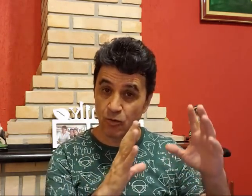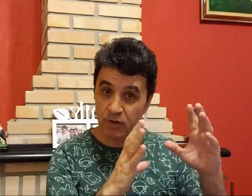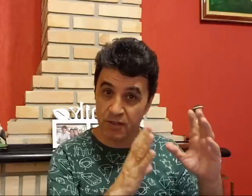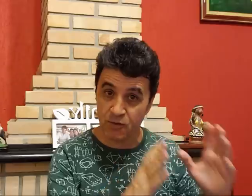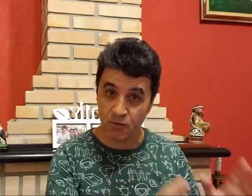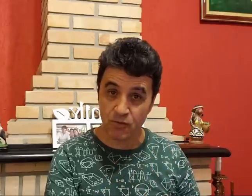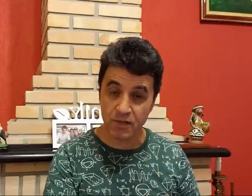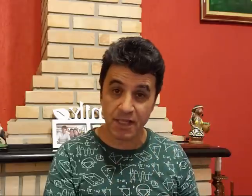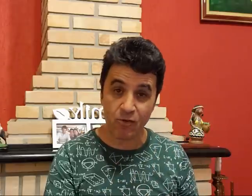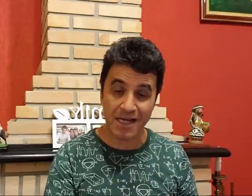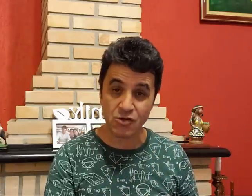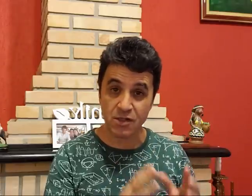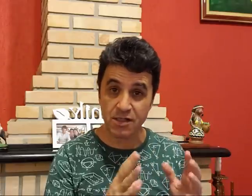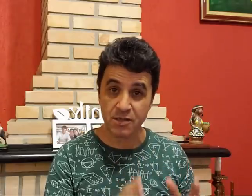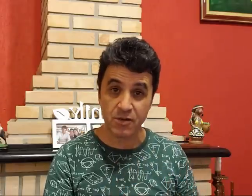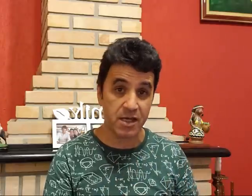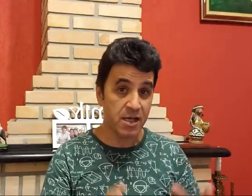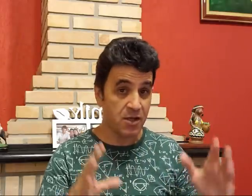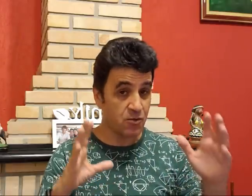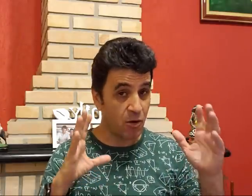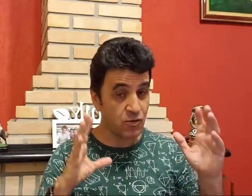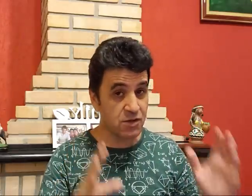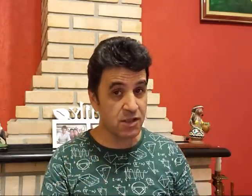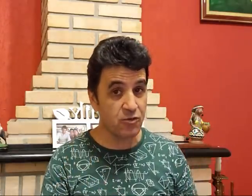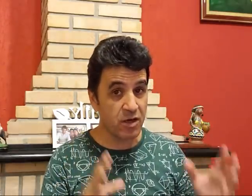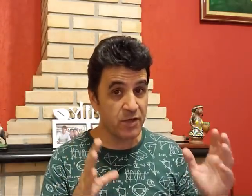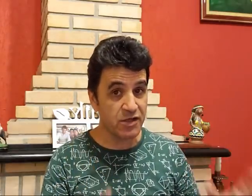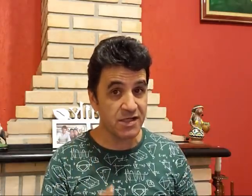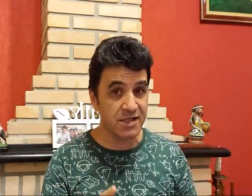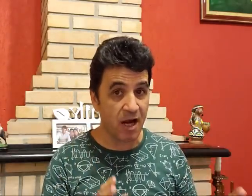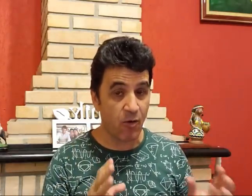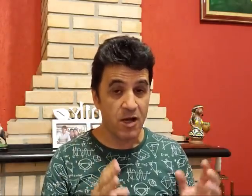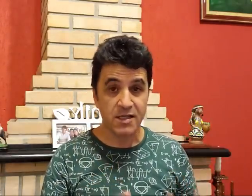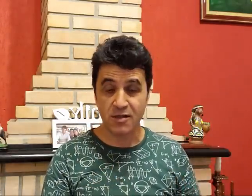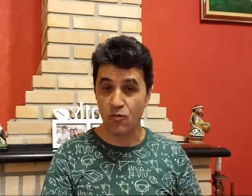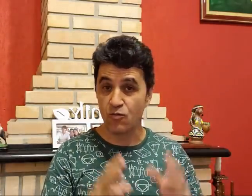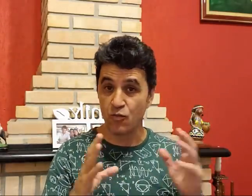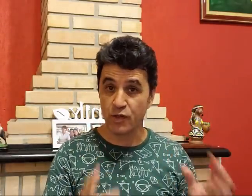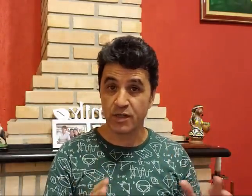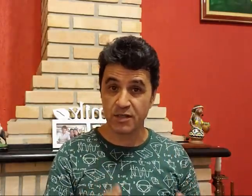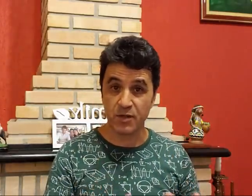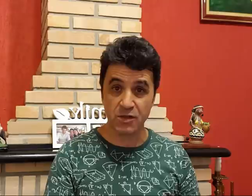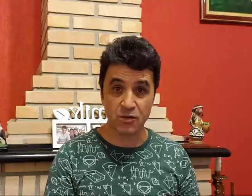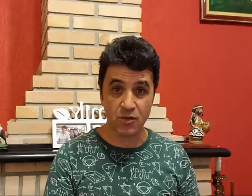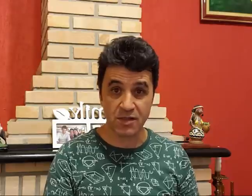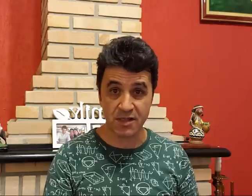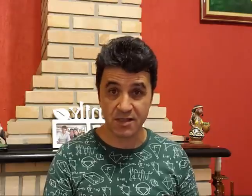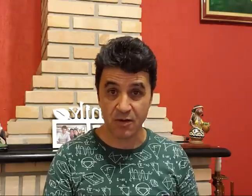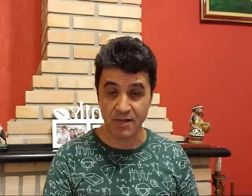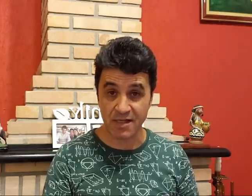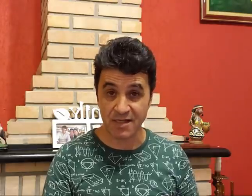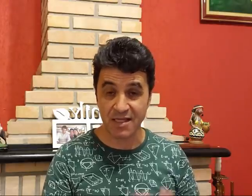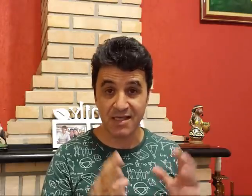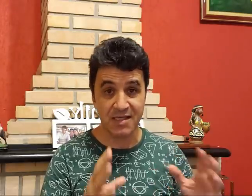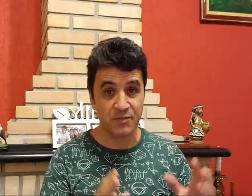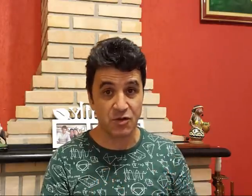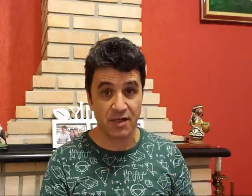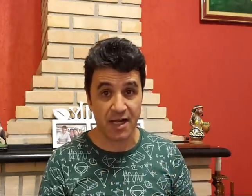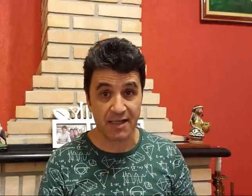e todo o transtorno que está ocasionando aí no auxílio emergencial. São muitas pessoas que estão